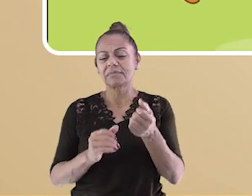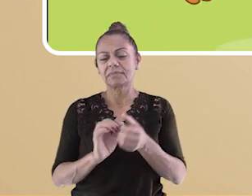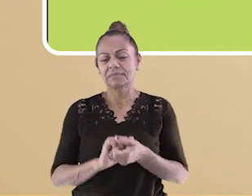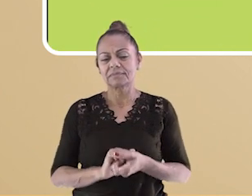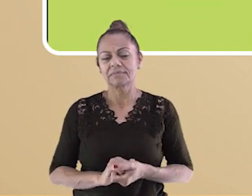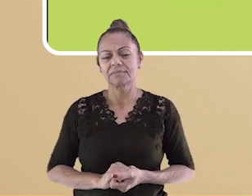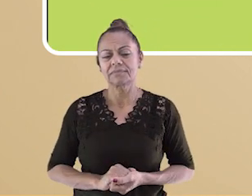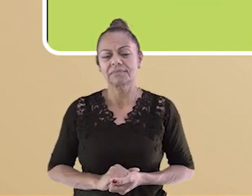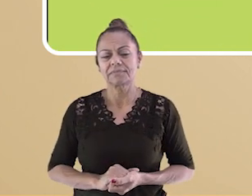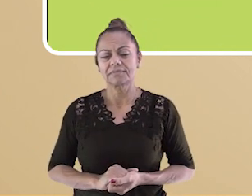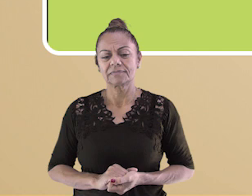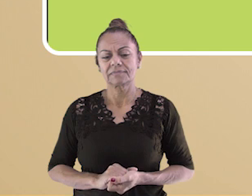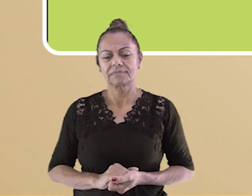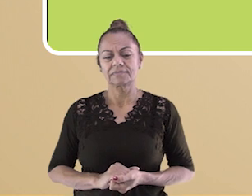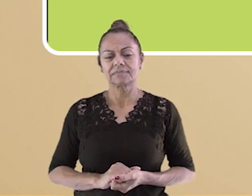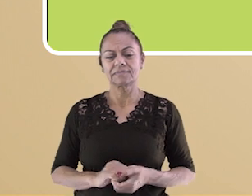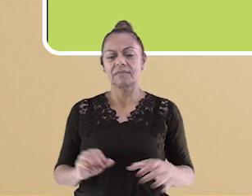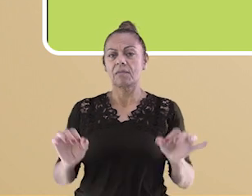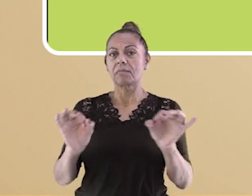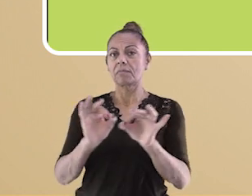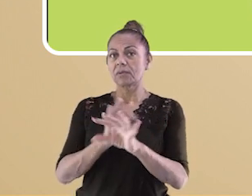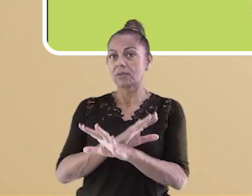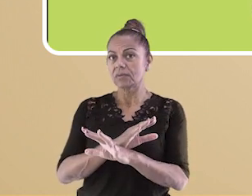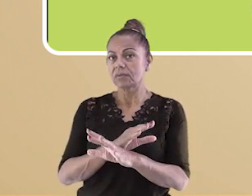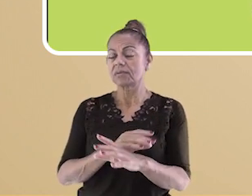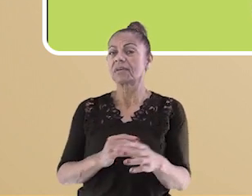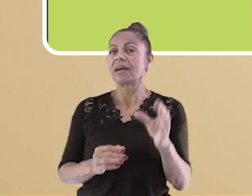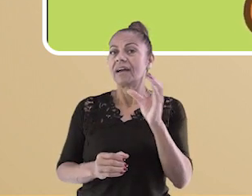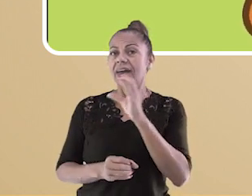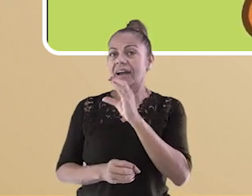mais cedo. Pronto! Viu como